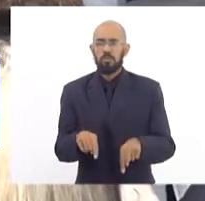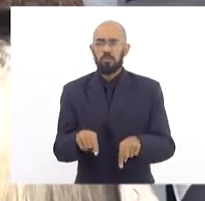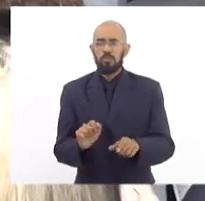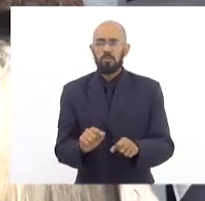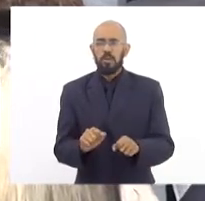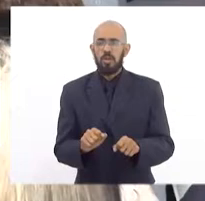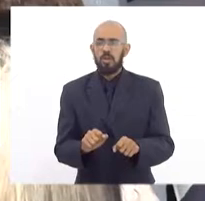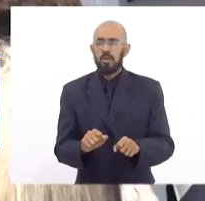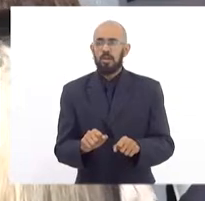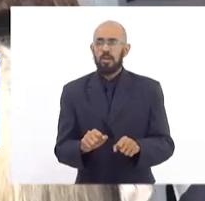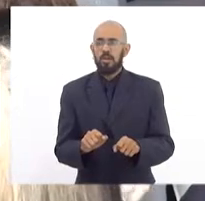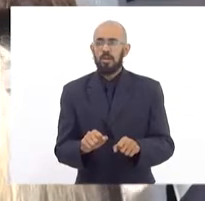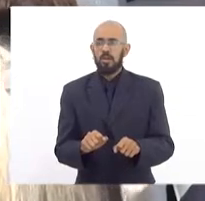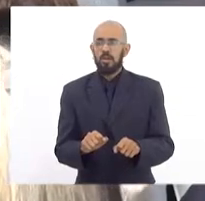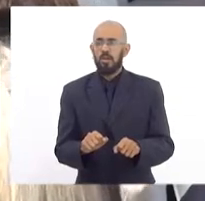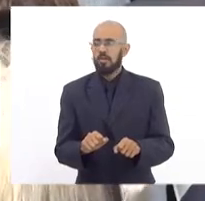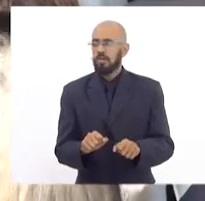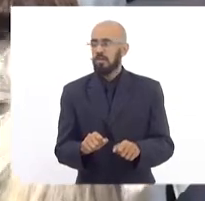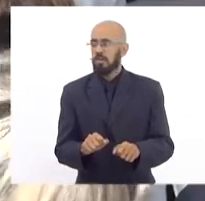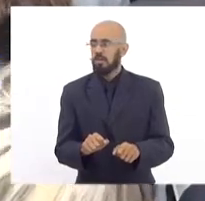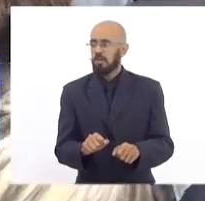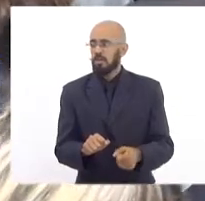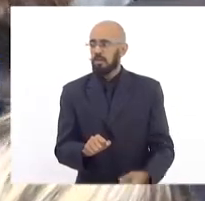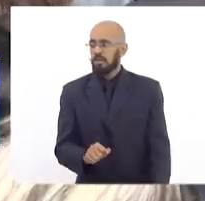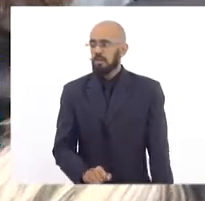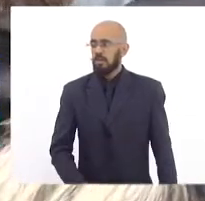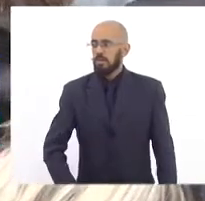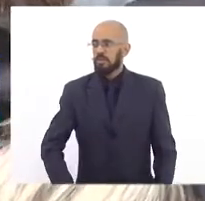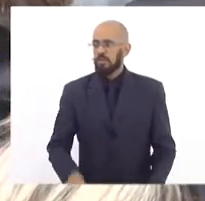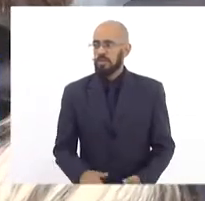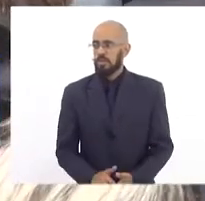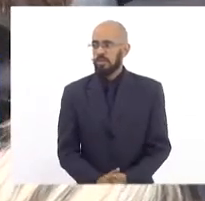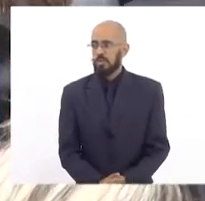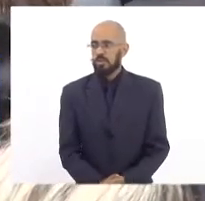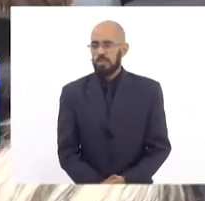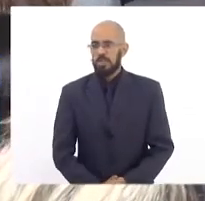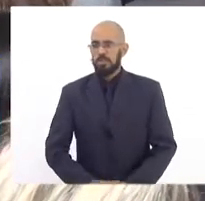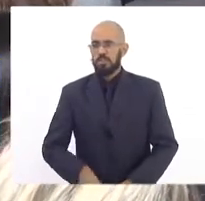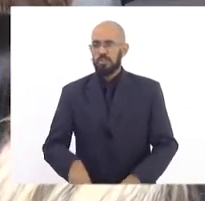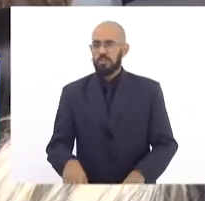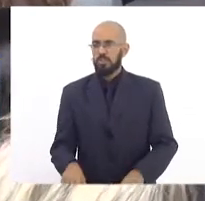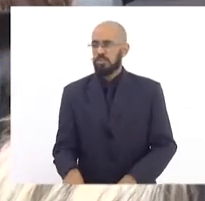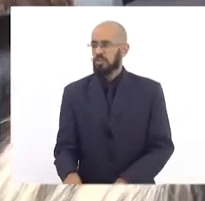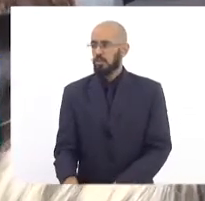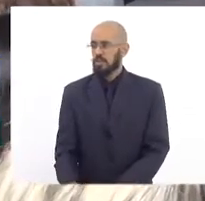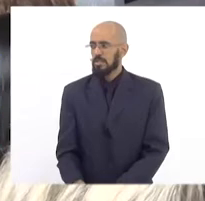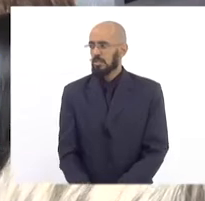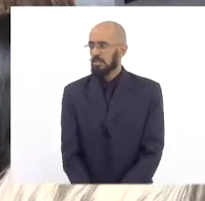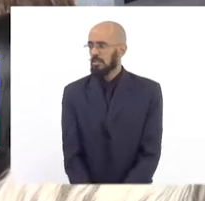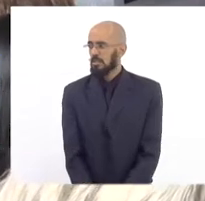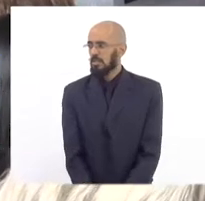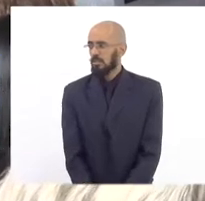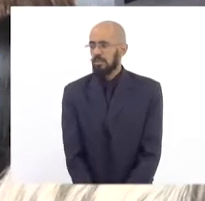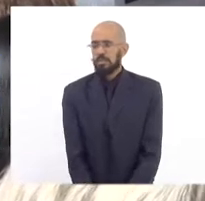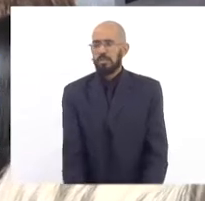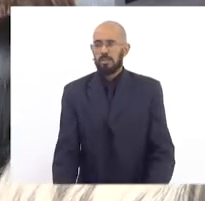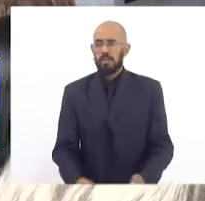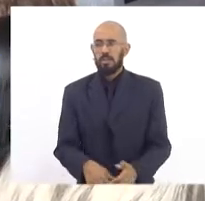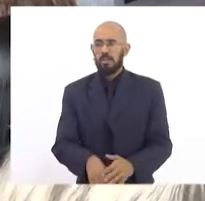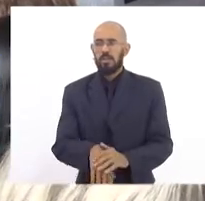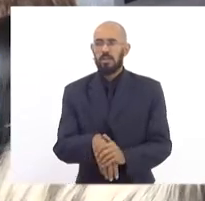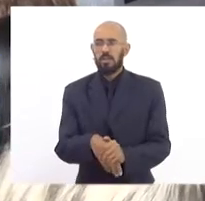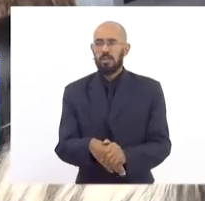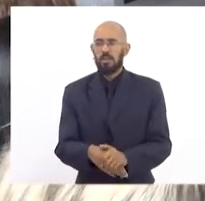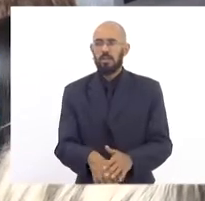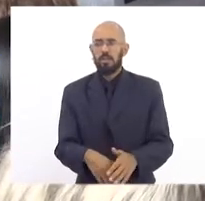aumento. Aderir ao regime, ter mais 9 sem aumento, com uma inflação de 10%, nós íamos viver uma guerra civil aqui esse